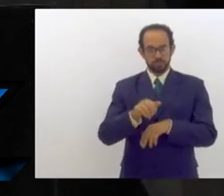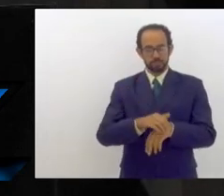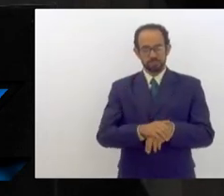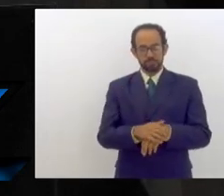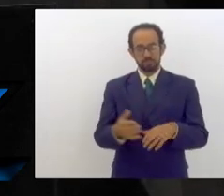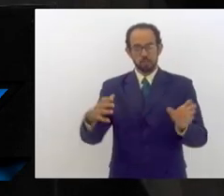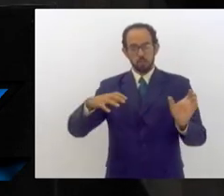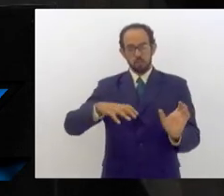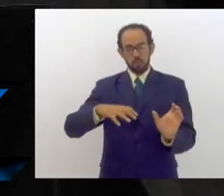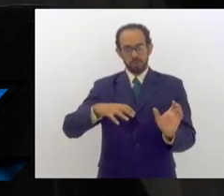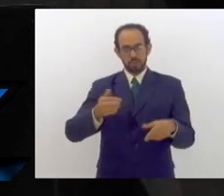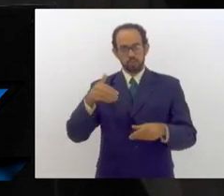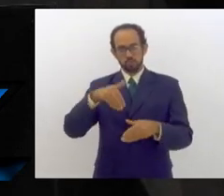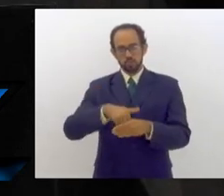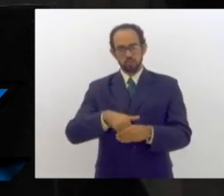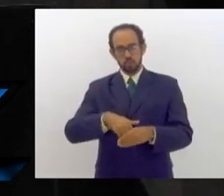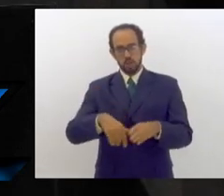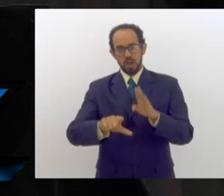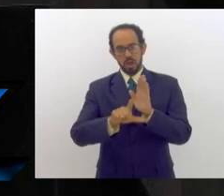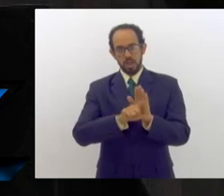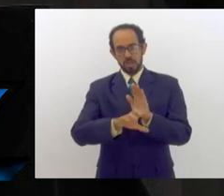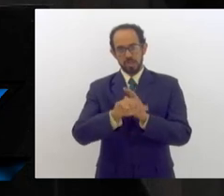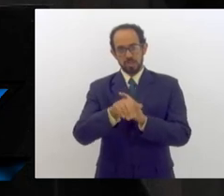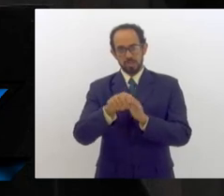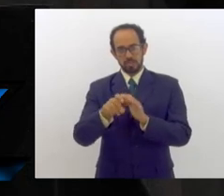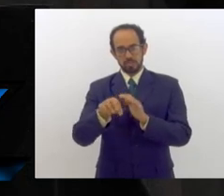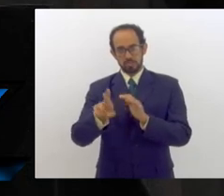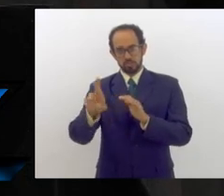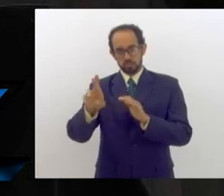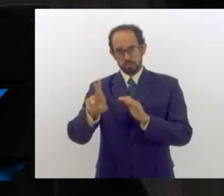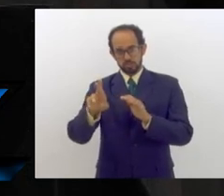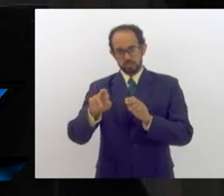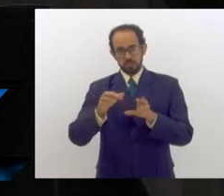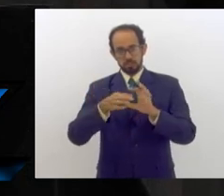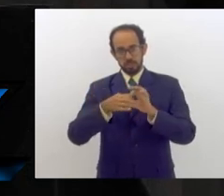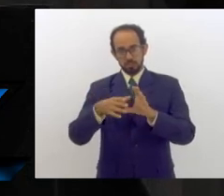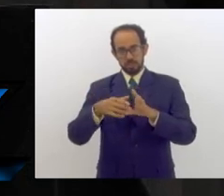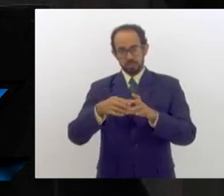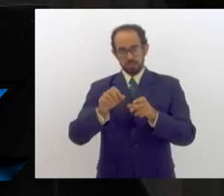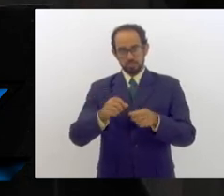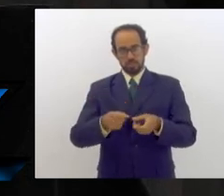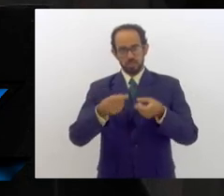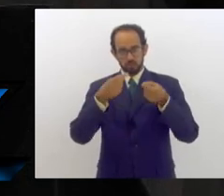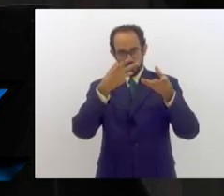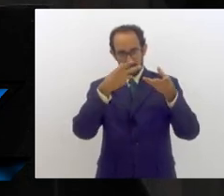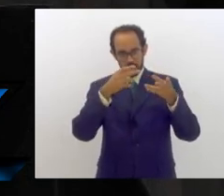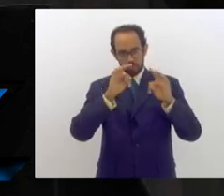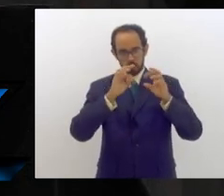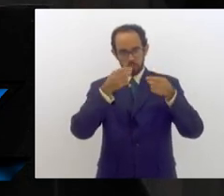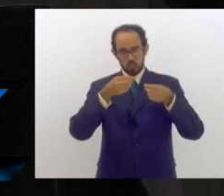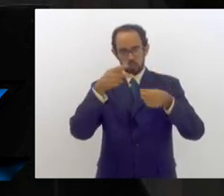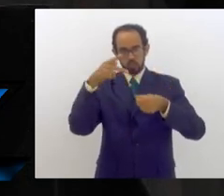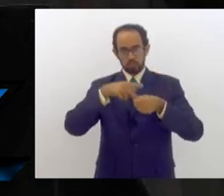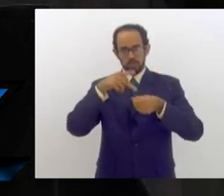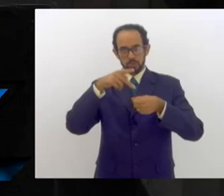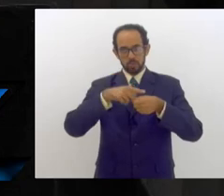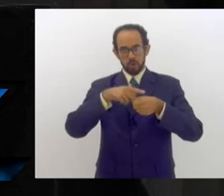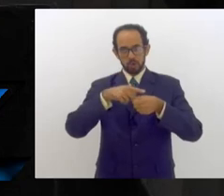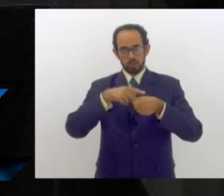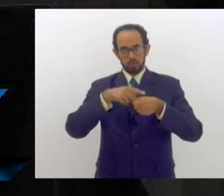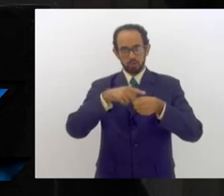kandir permite que se Esporte todo o nosso Petróleo sem que a gente